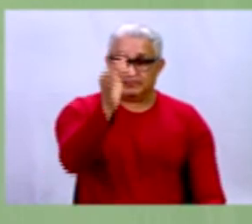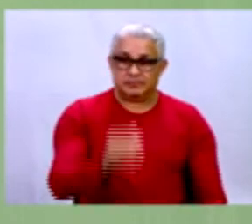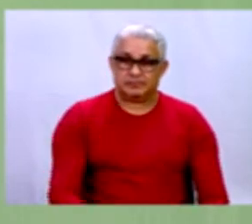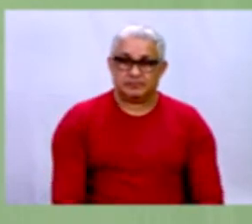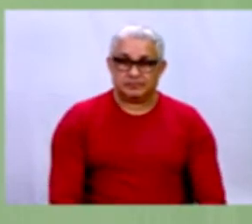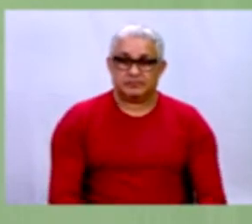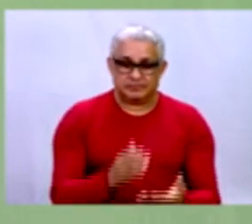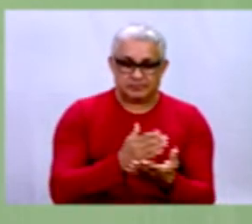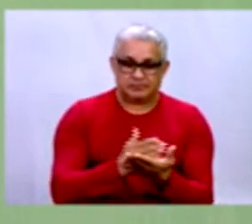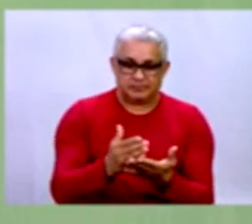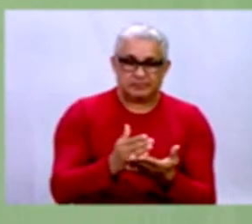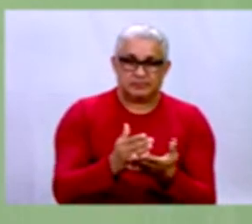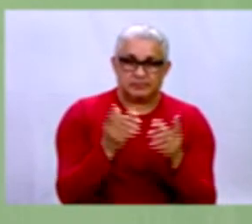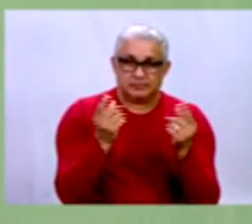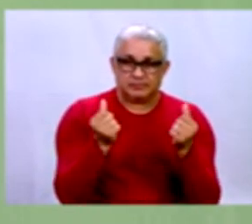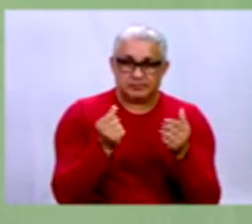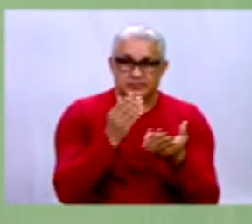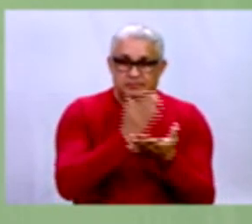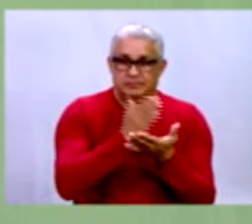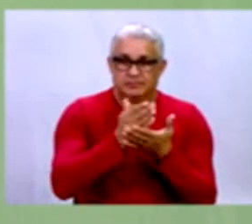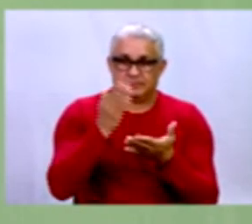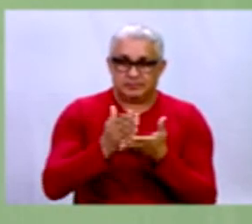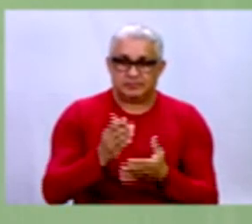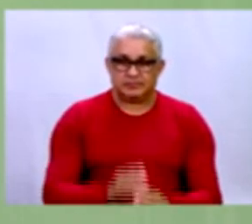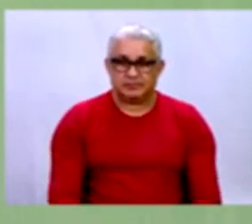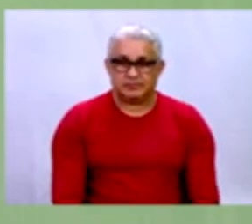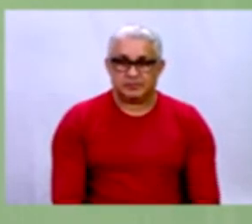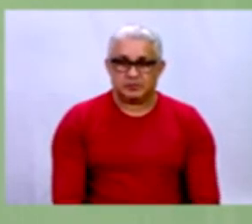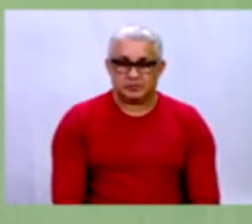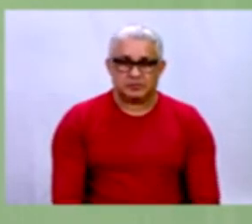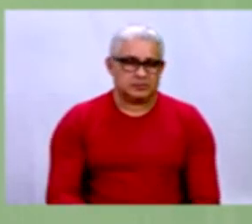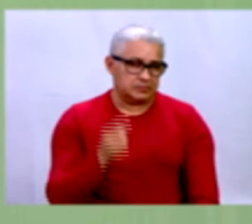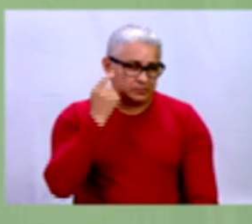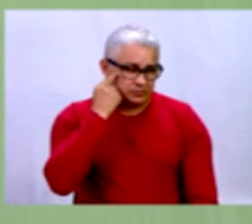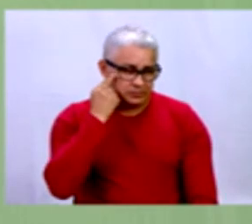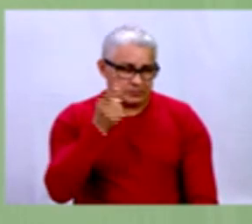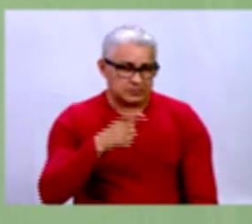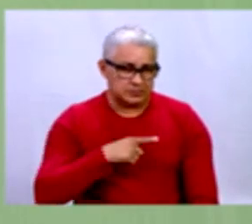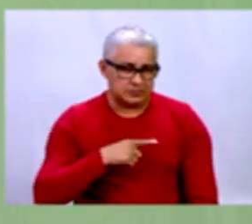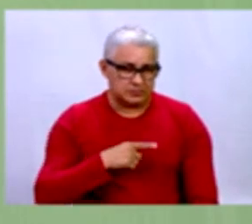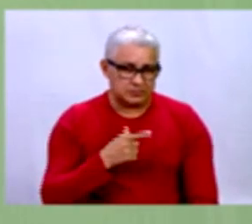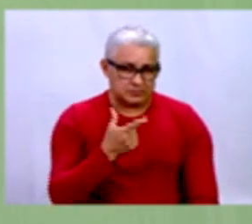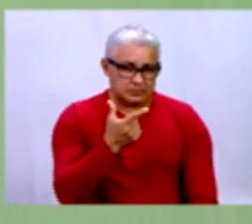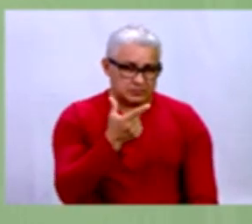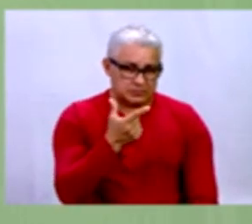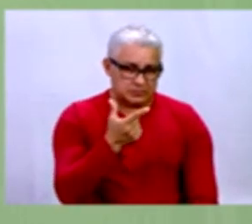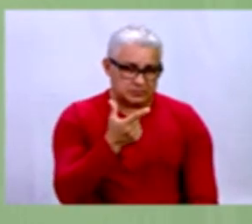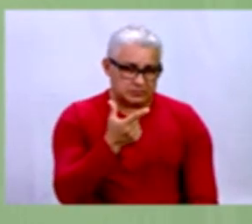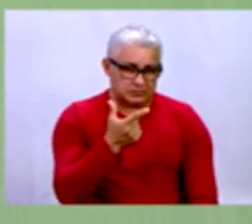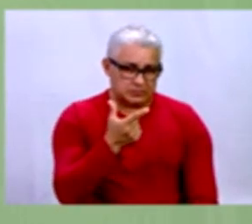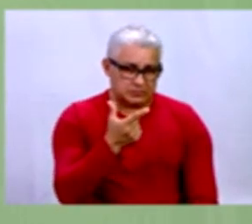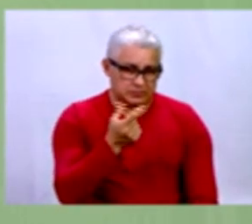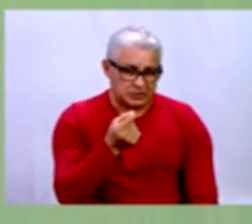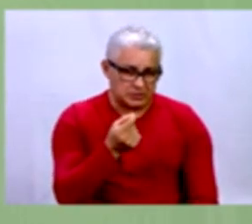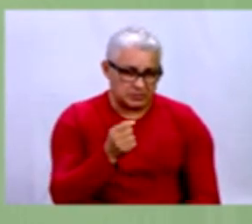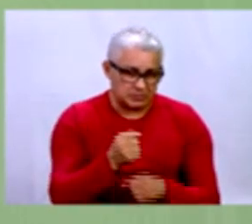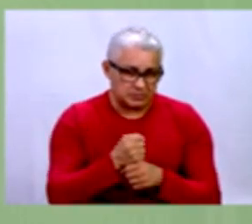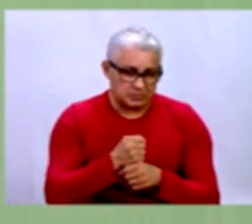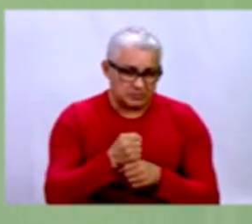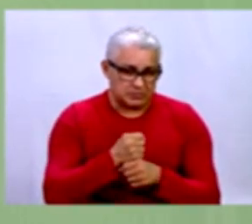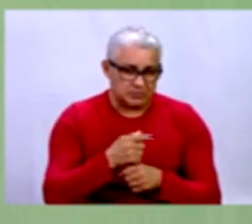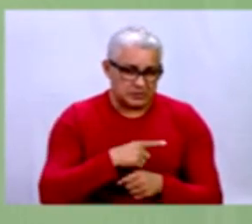a partir do valor das prestações. Imagine que você tenha 20 anos, bem interessante esse